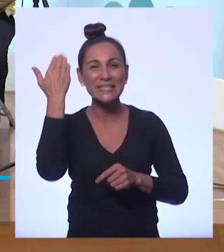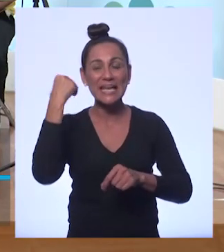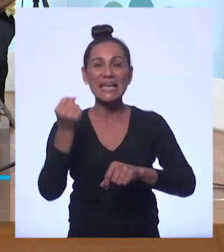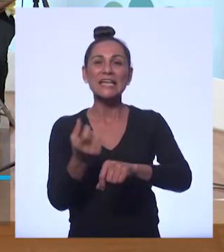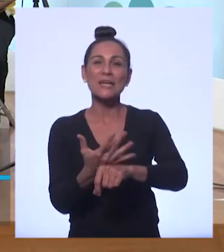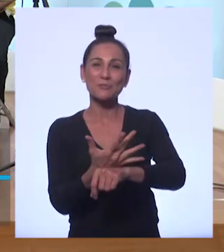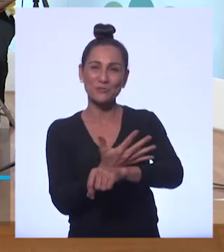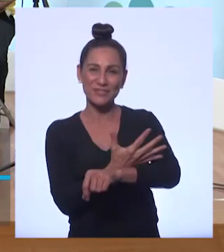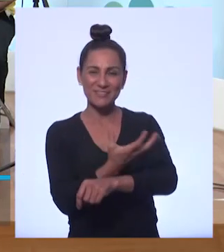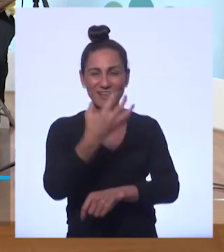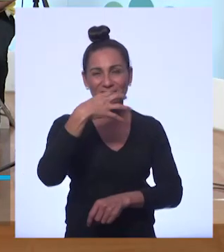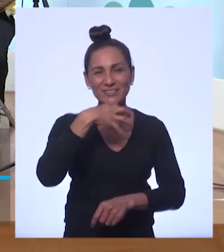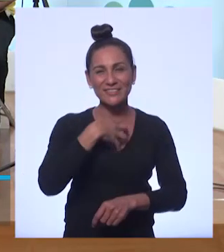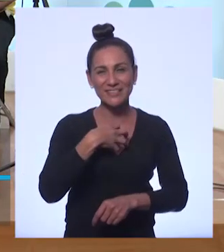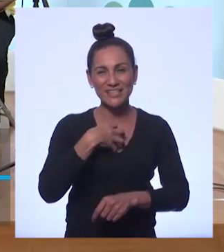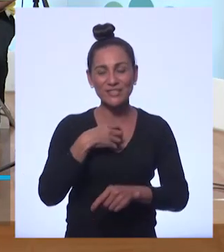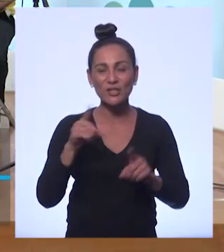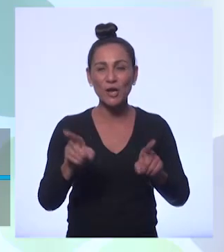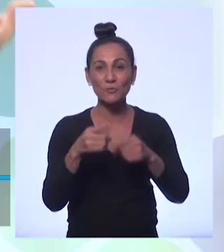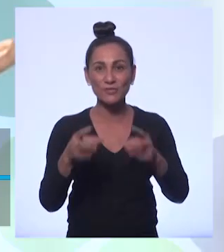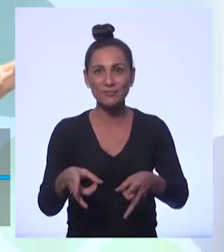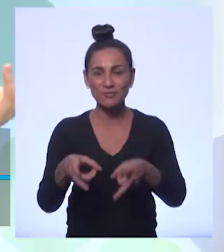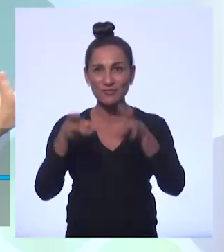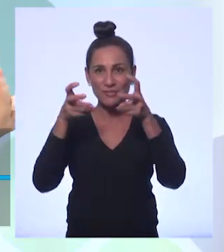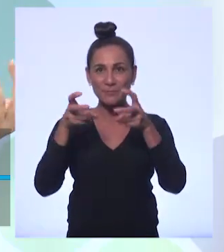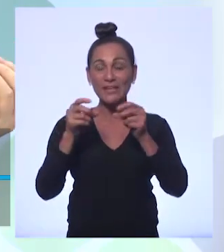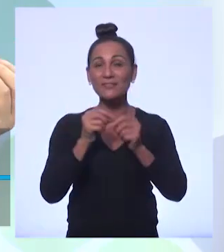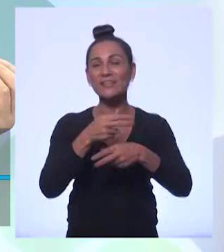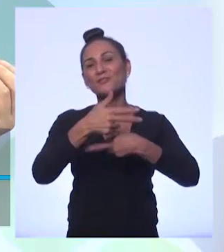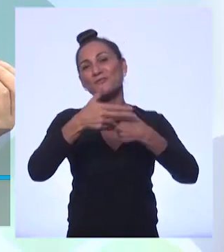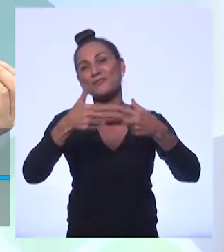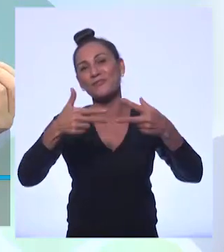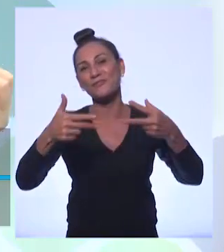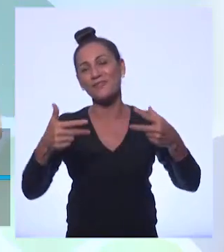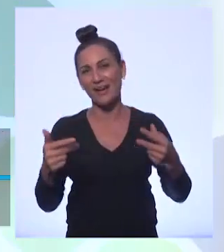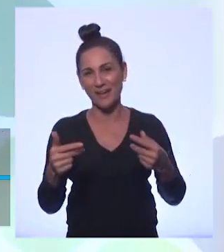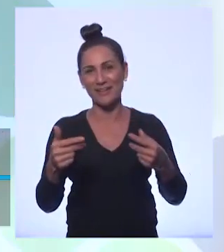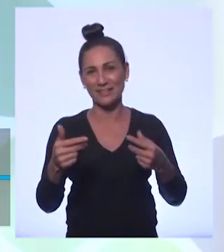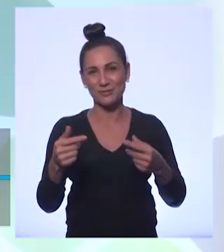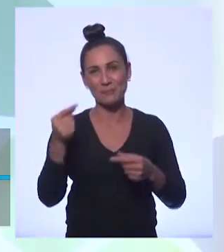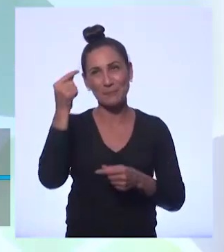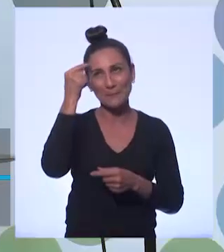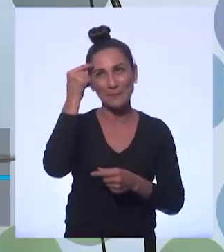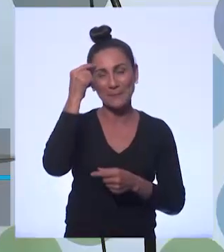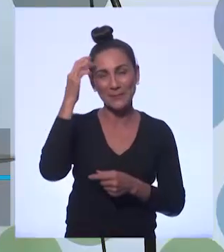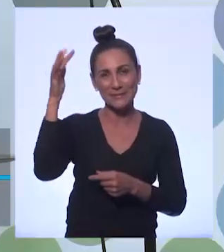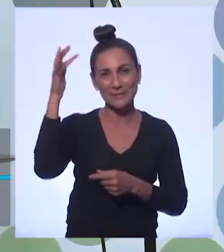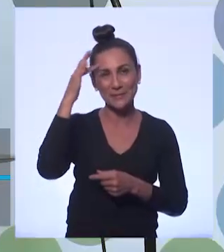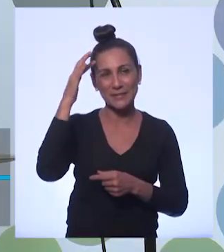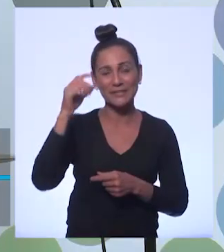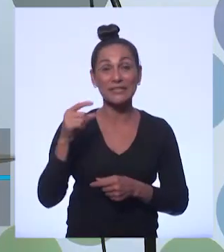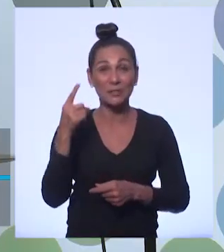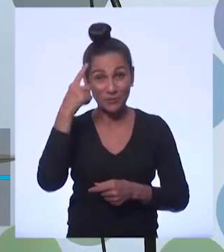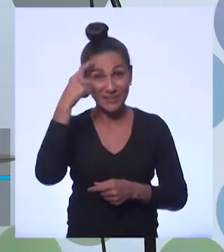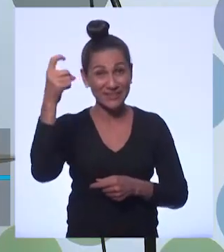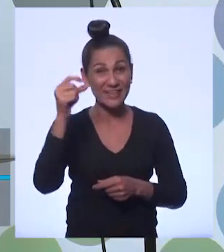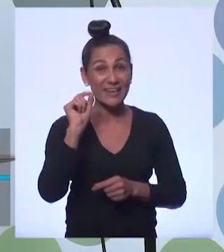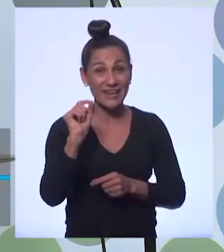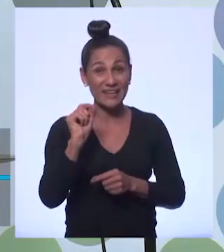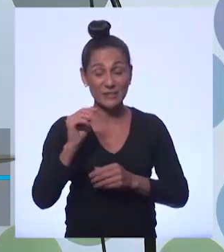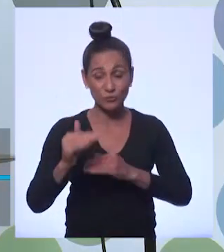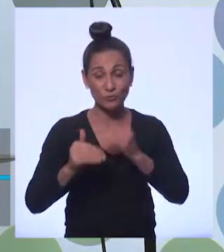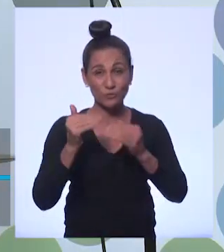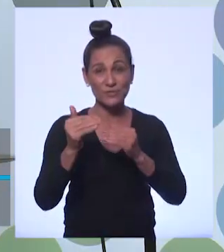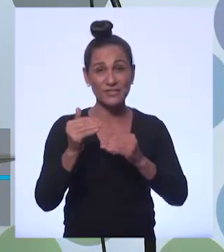sentimental, emocional mesmo. Então, a música desperta juízos de várias naturezas, né, Ti? Exatamente. Uhum. Então a ideia é essa de promover